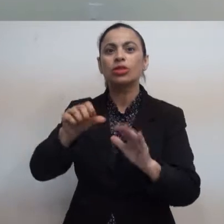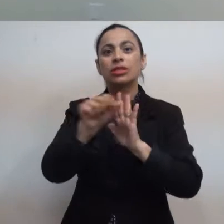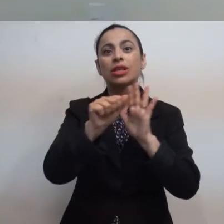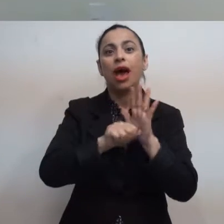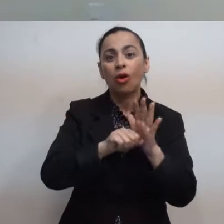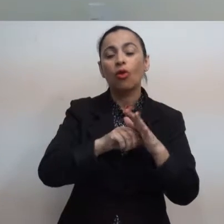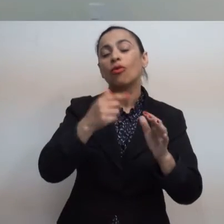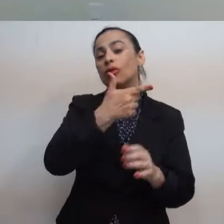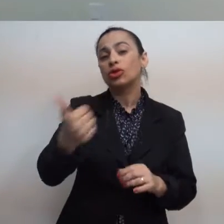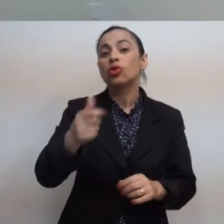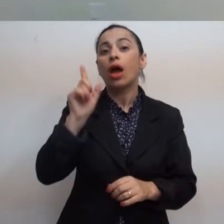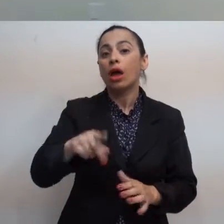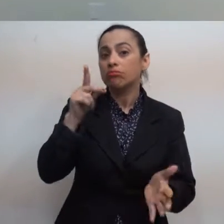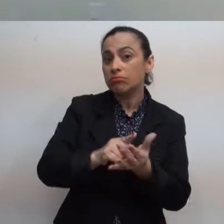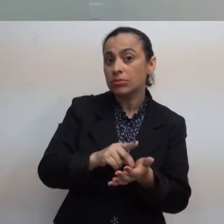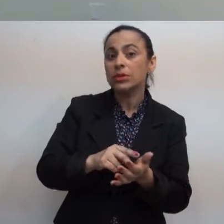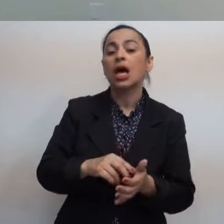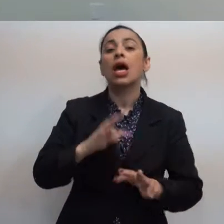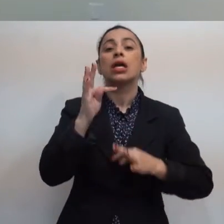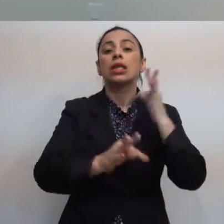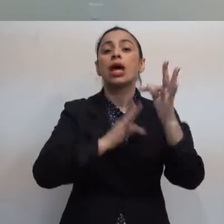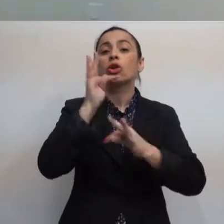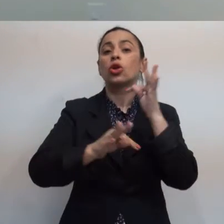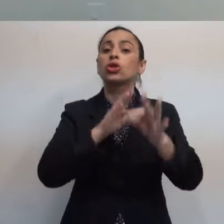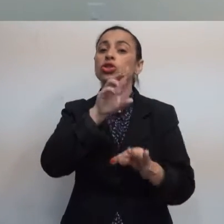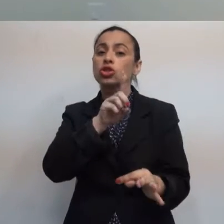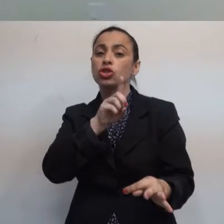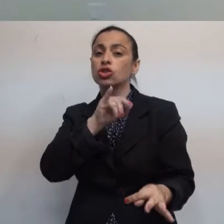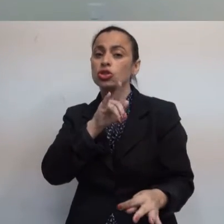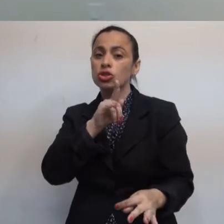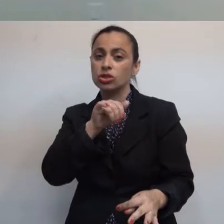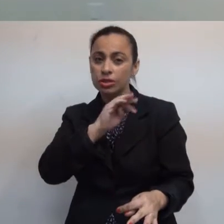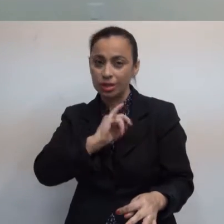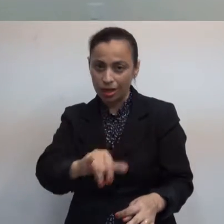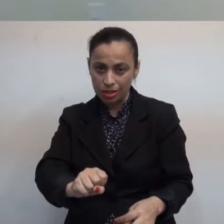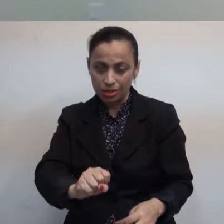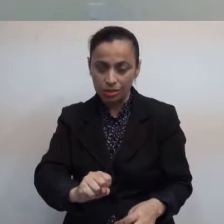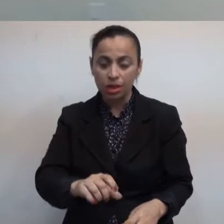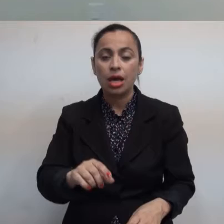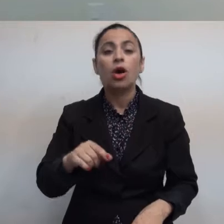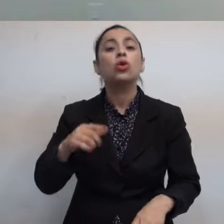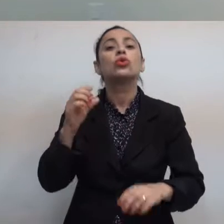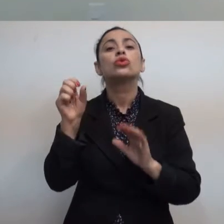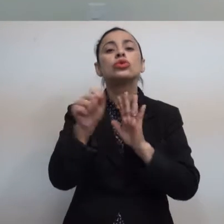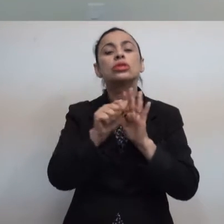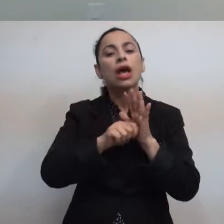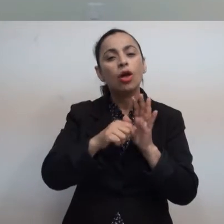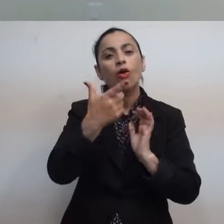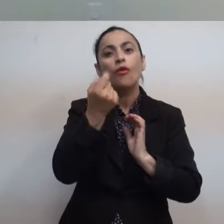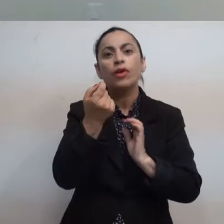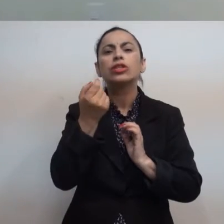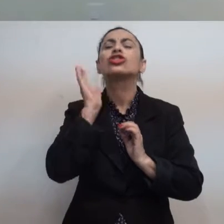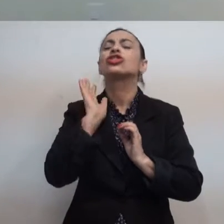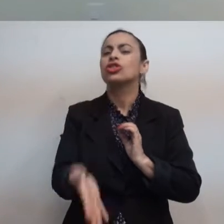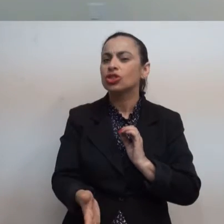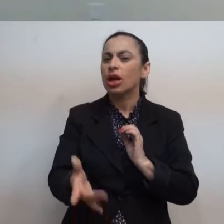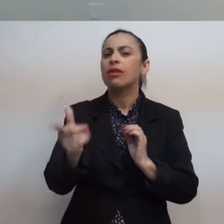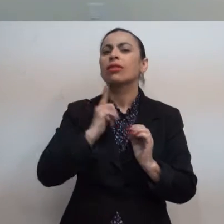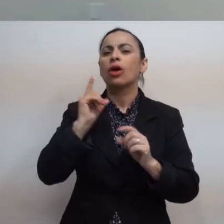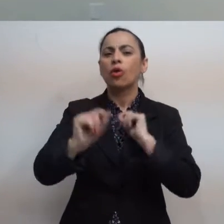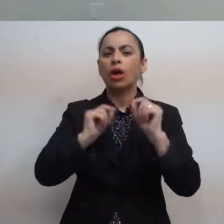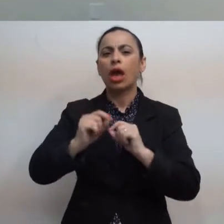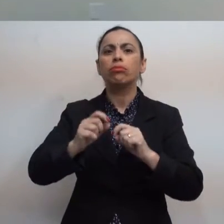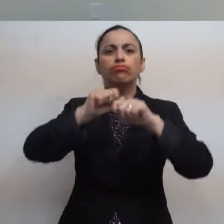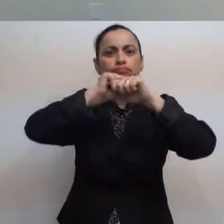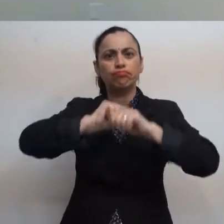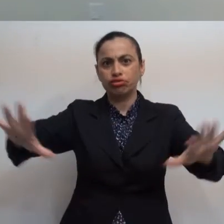no século XXI, que são realmente essas tecnologias digitais. No século XX, já foi uma